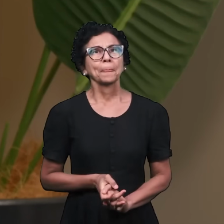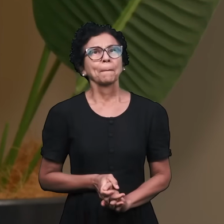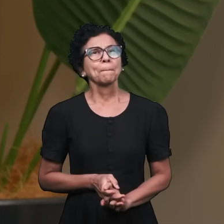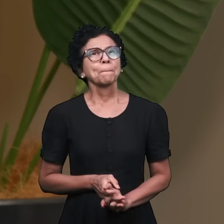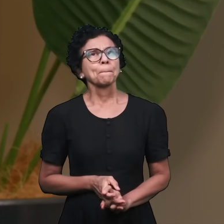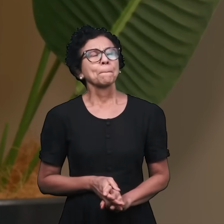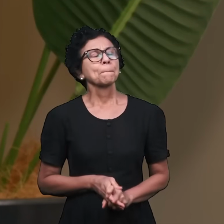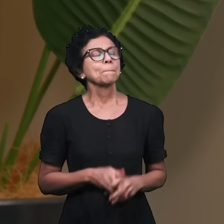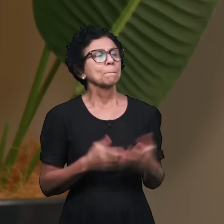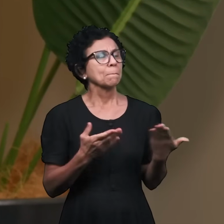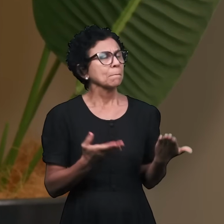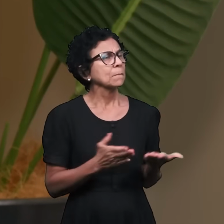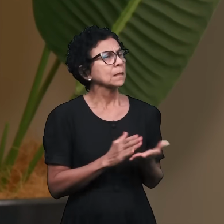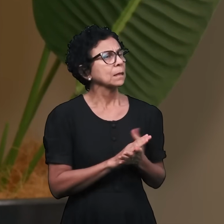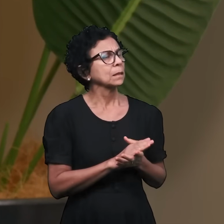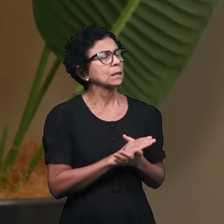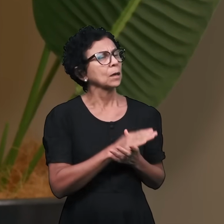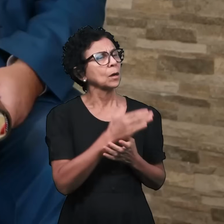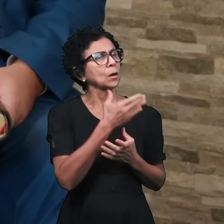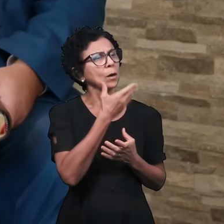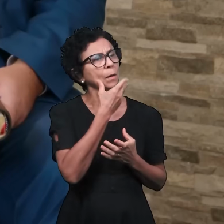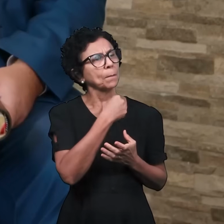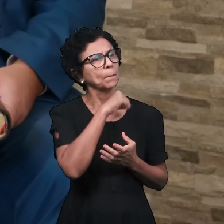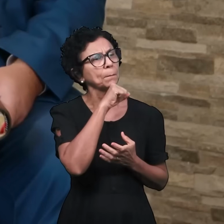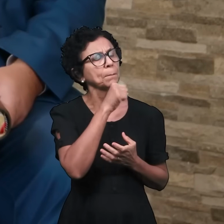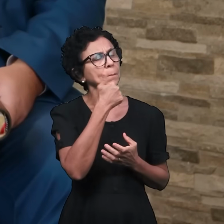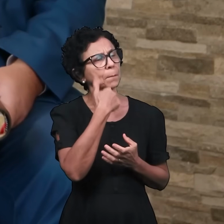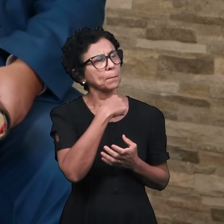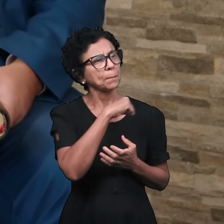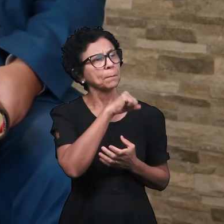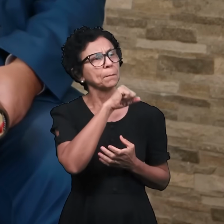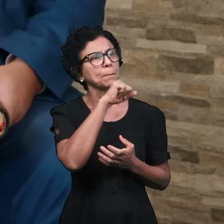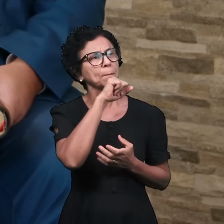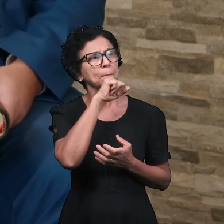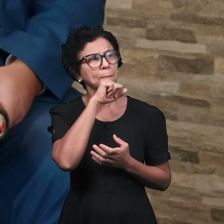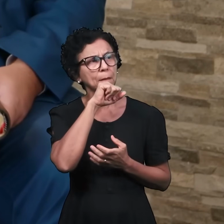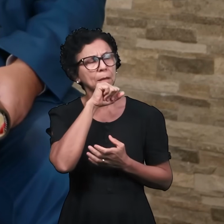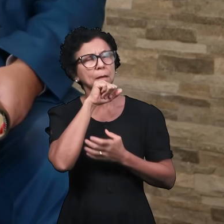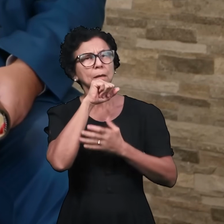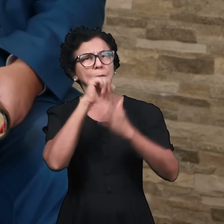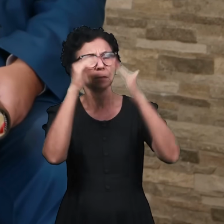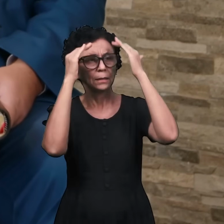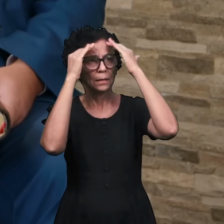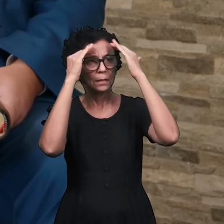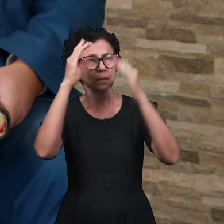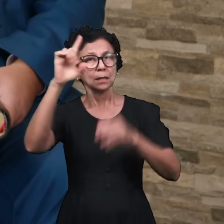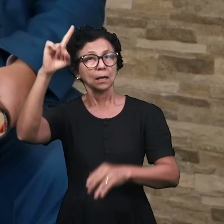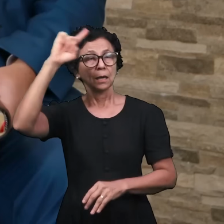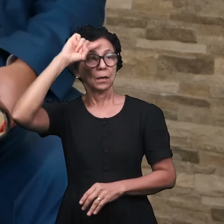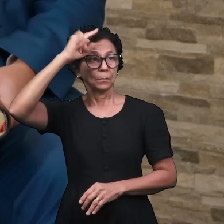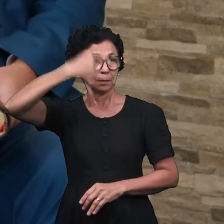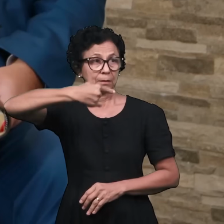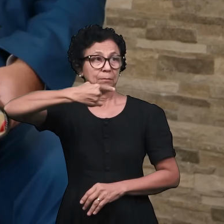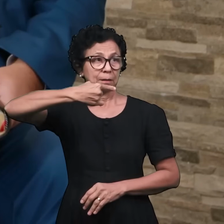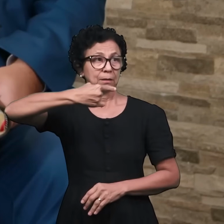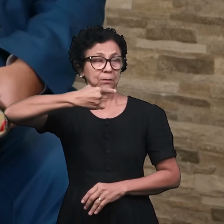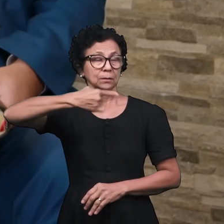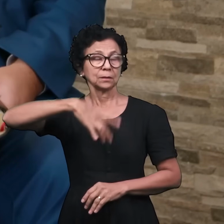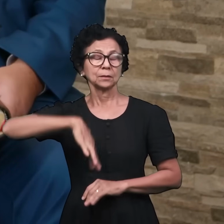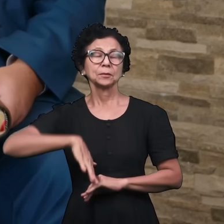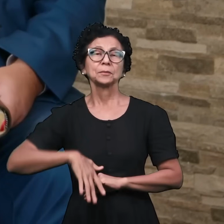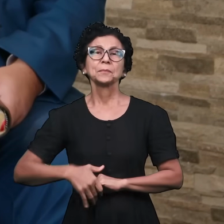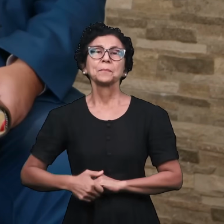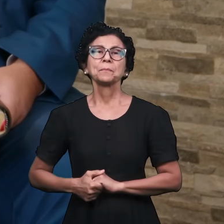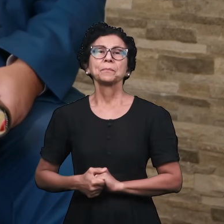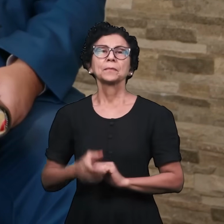Honrar pai e mãe é um dos mandamentos, não é verdade? É verdade. É um dos mandamentos. É um dos mandamentos e tem um texto, pastor